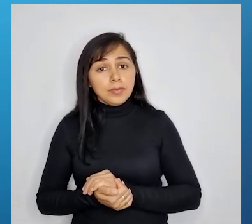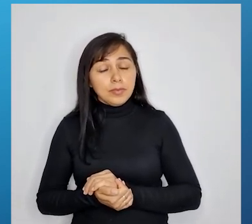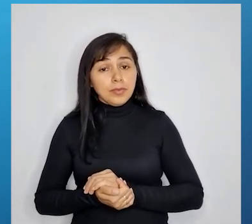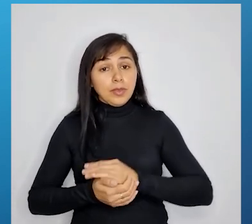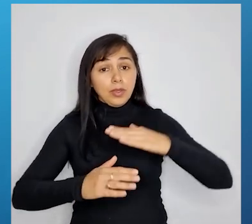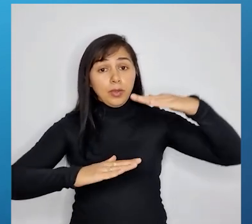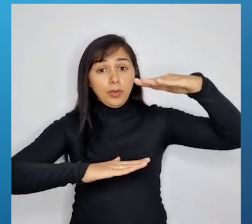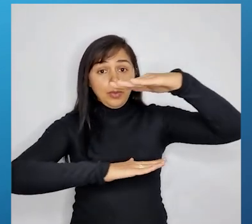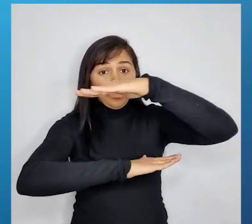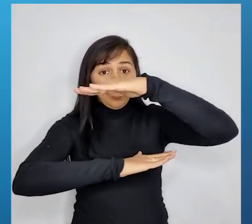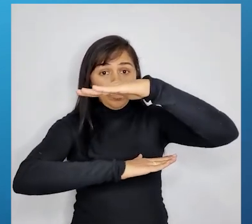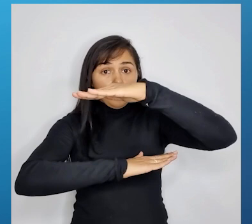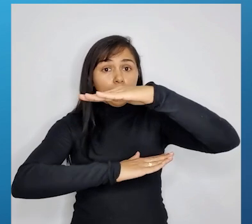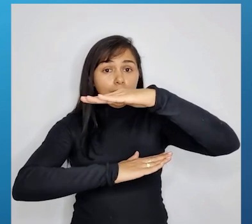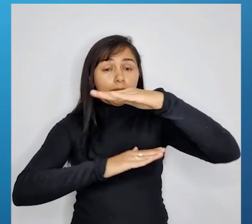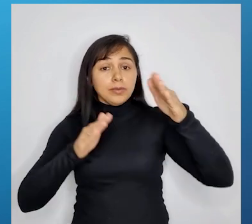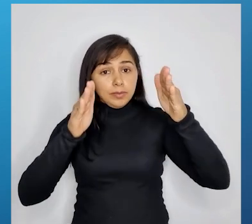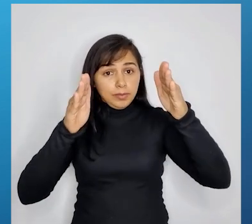78,